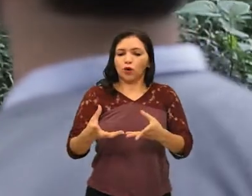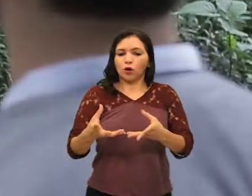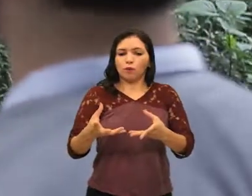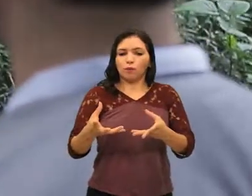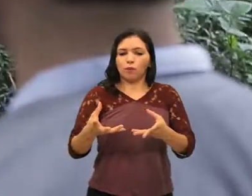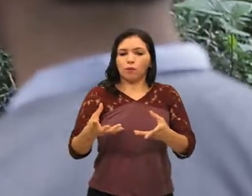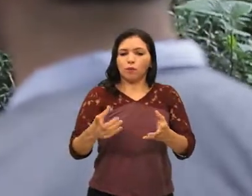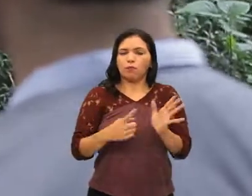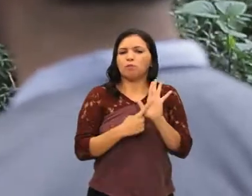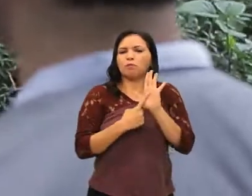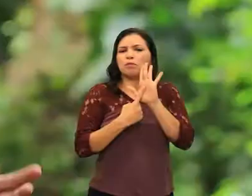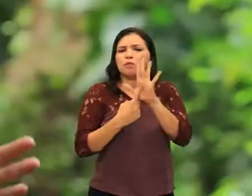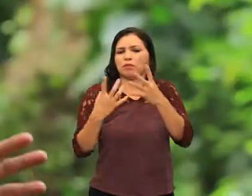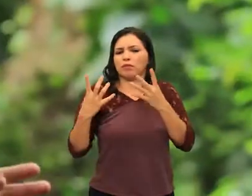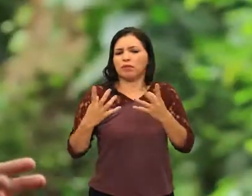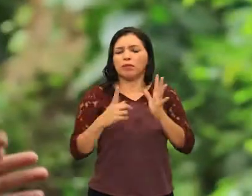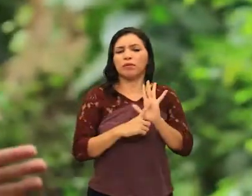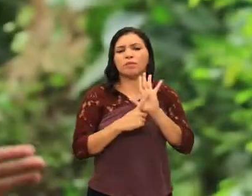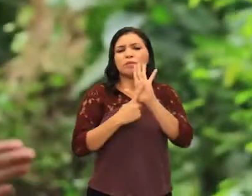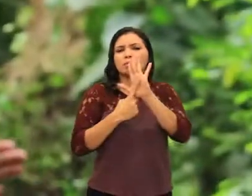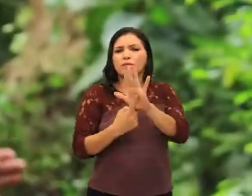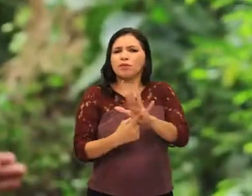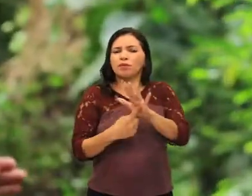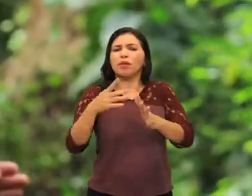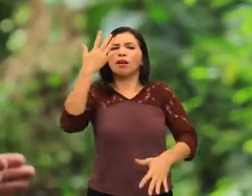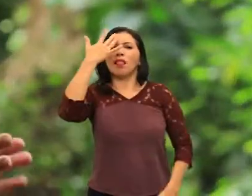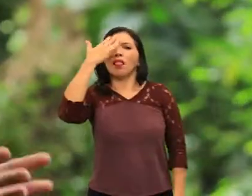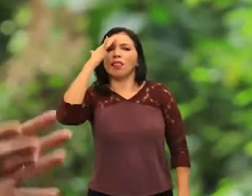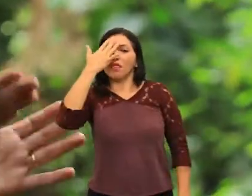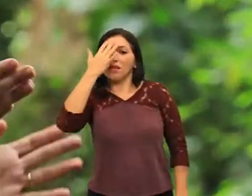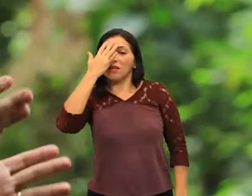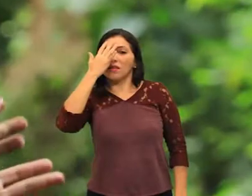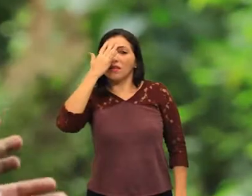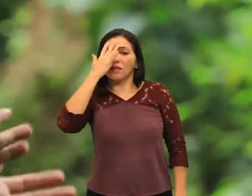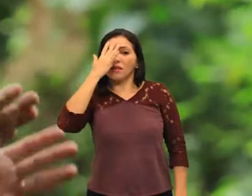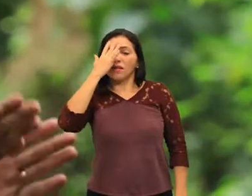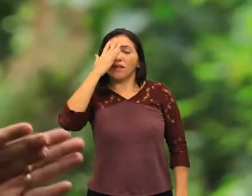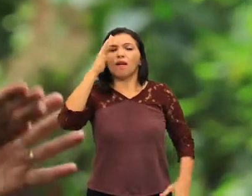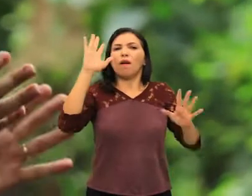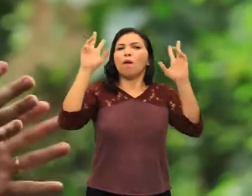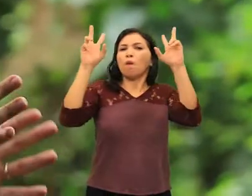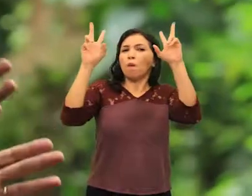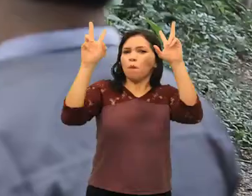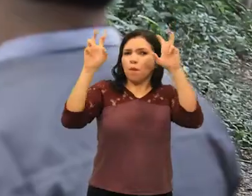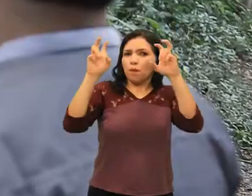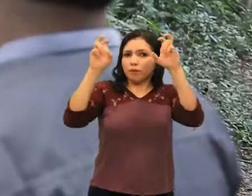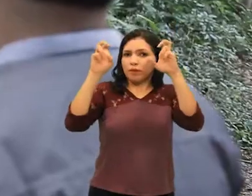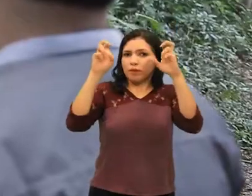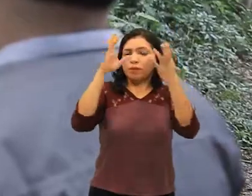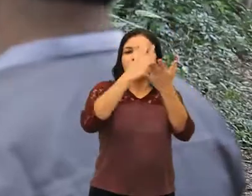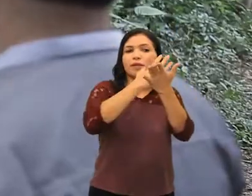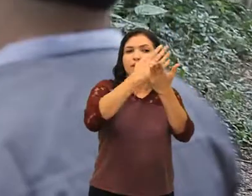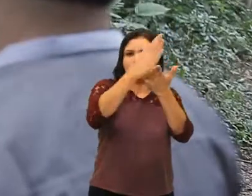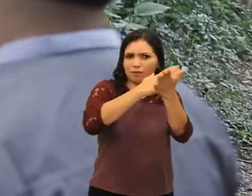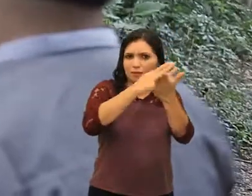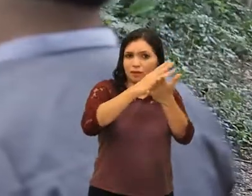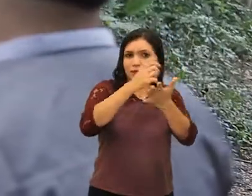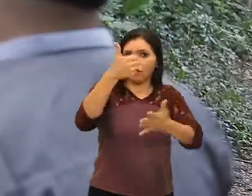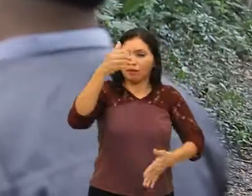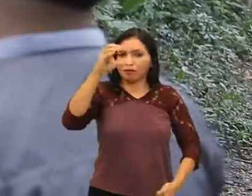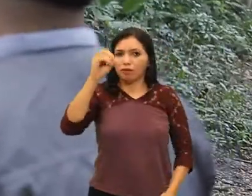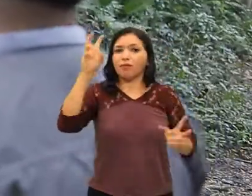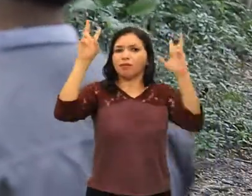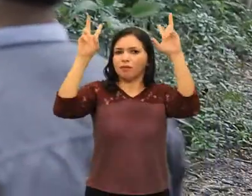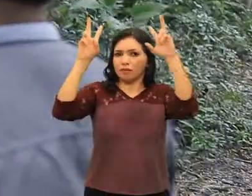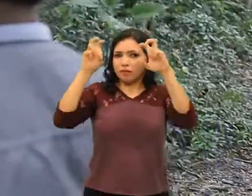facilitar esse entendimento através de temas, né, que a encíclica traz. Então nós separamos 10 temas,